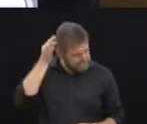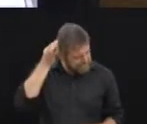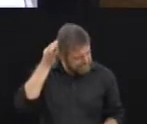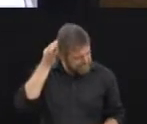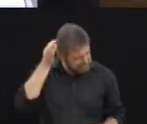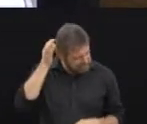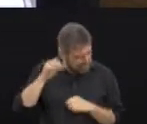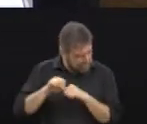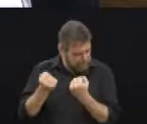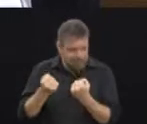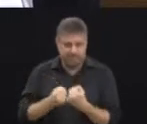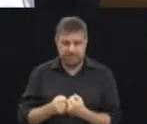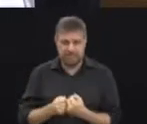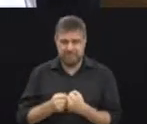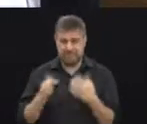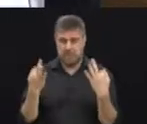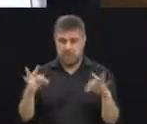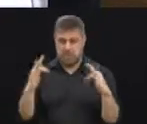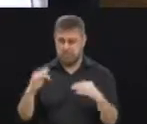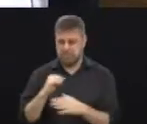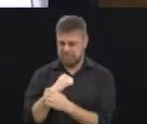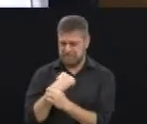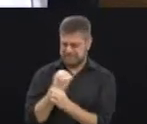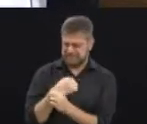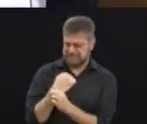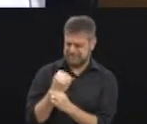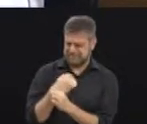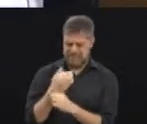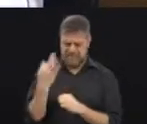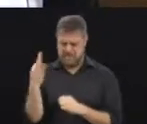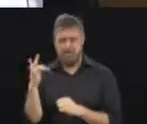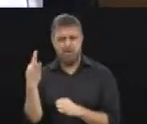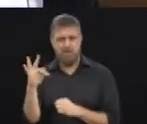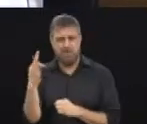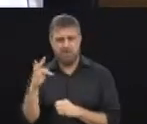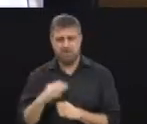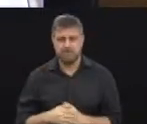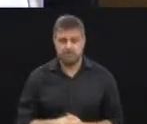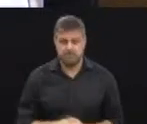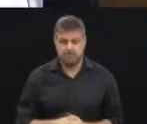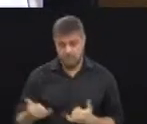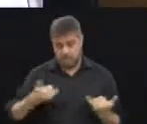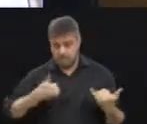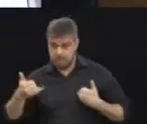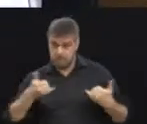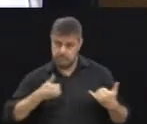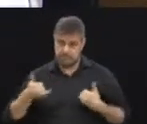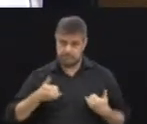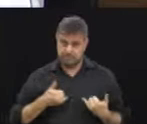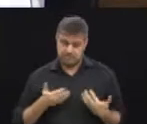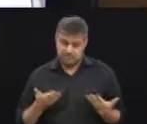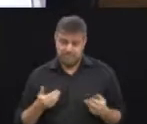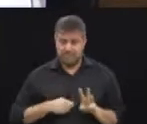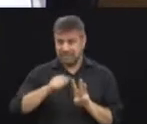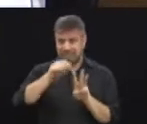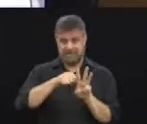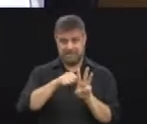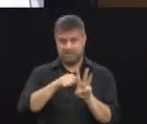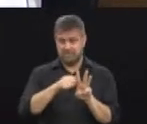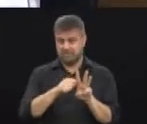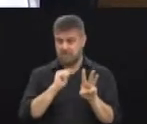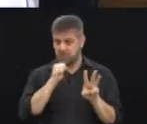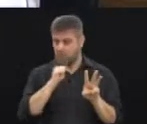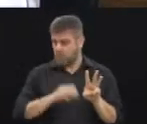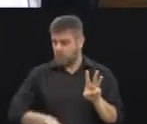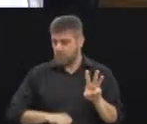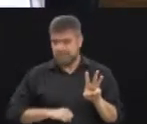cabelo, dor nas articulações, tudo isso ela vai falar para mim. Mas ela vai falar, olha, só tem 3 meses que eu não